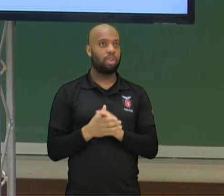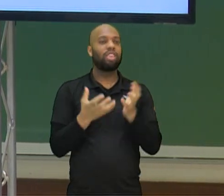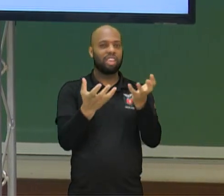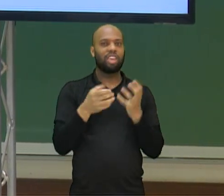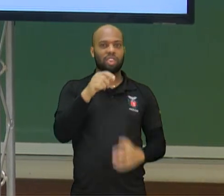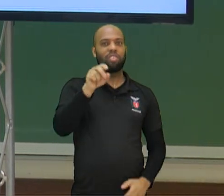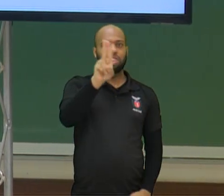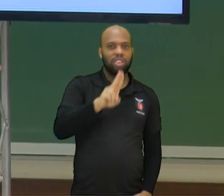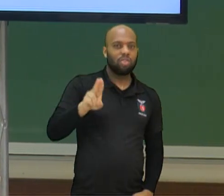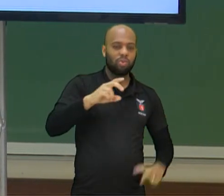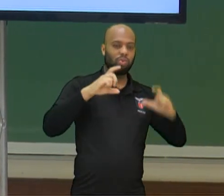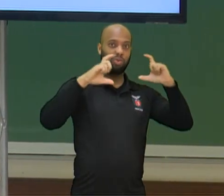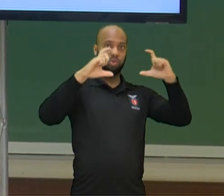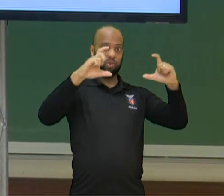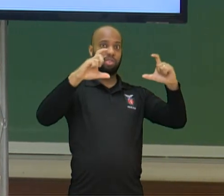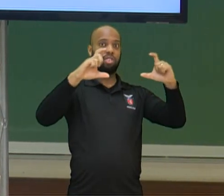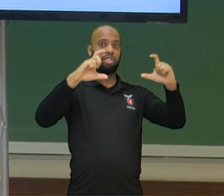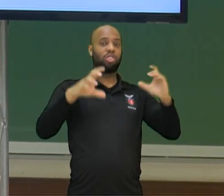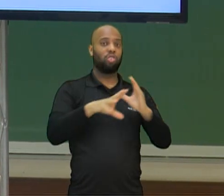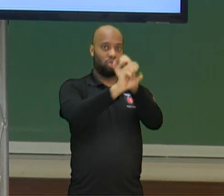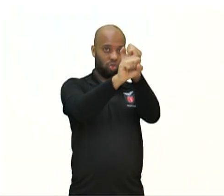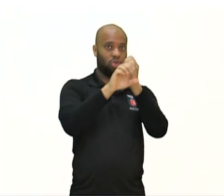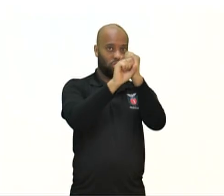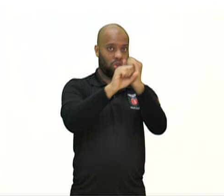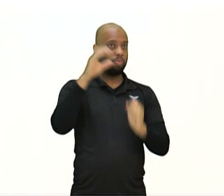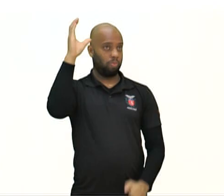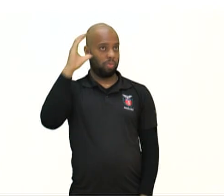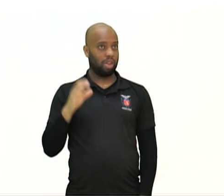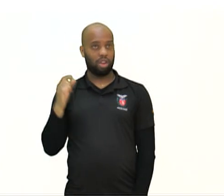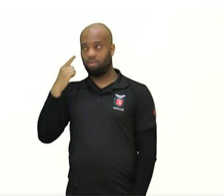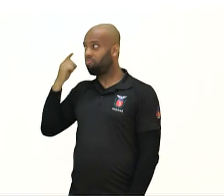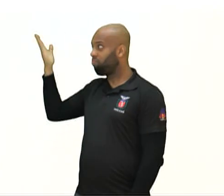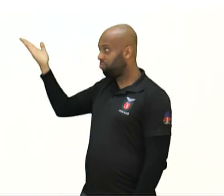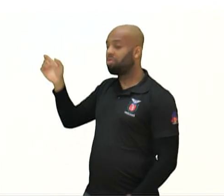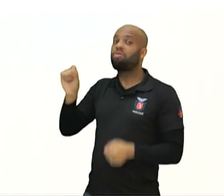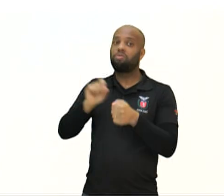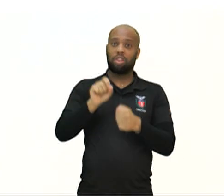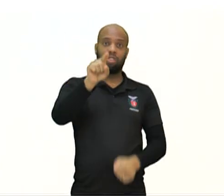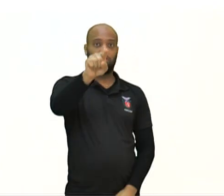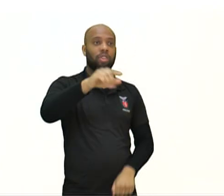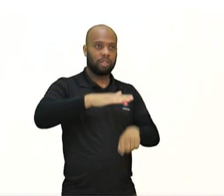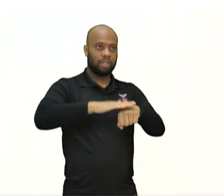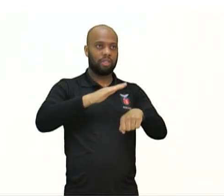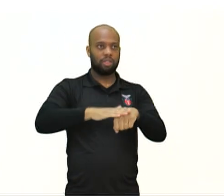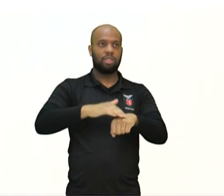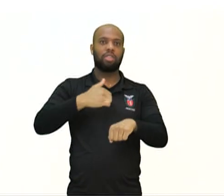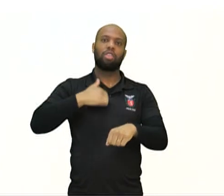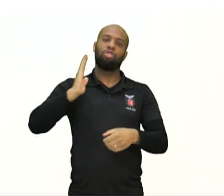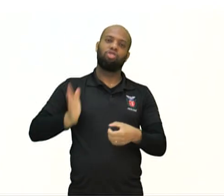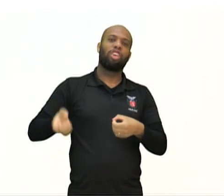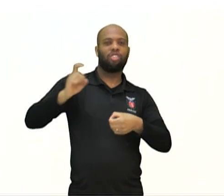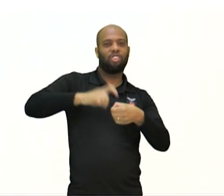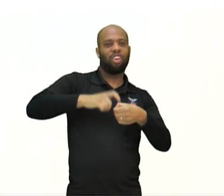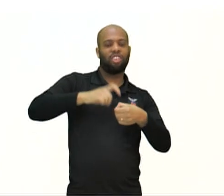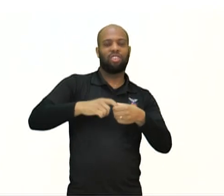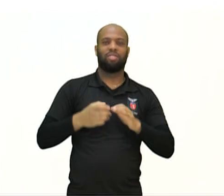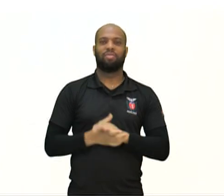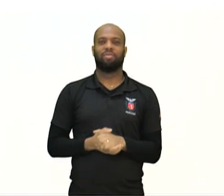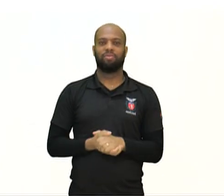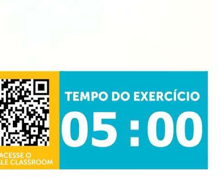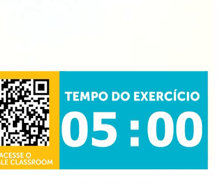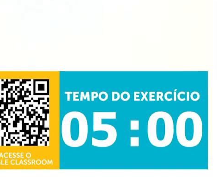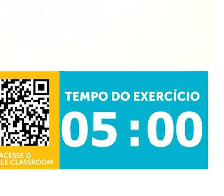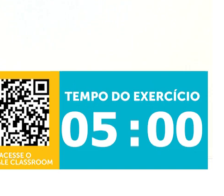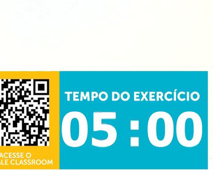binômio x mais 3y elevado à quarta. Resolvam lá que nós já voltamos.